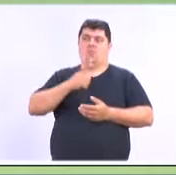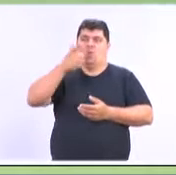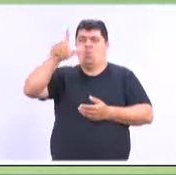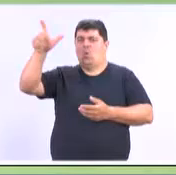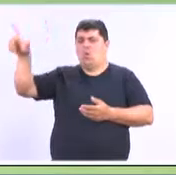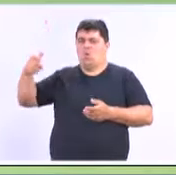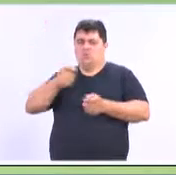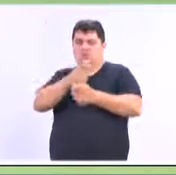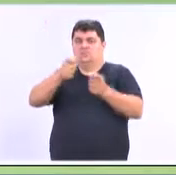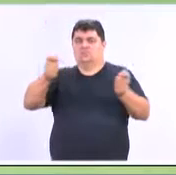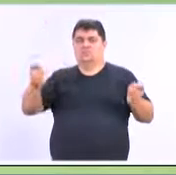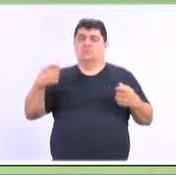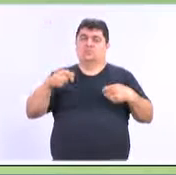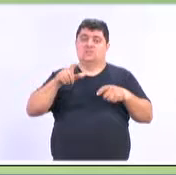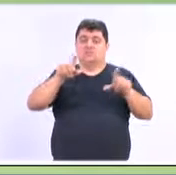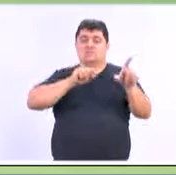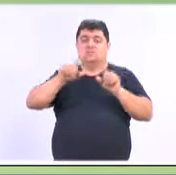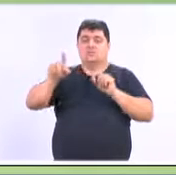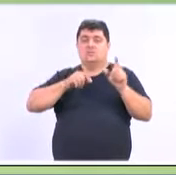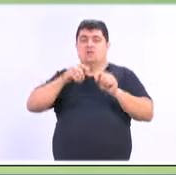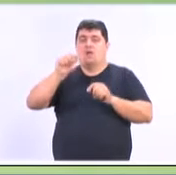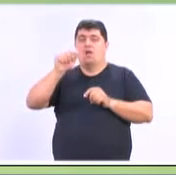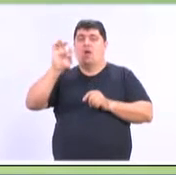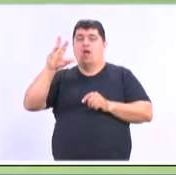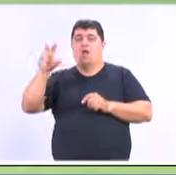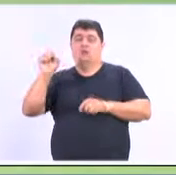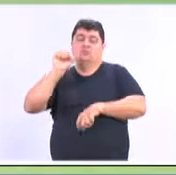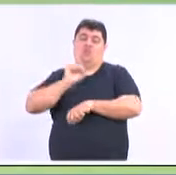contas devem ser classificadas no ativo não